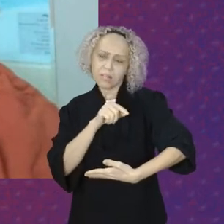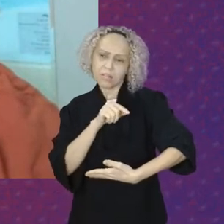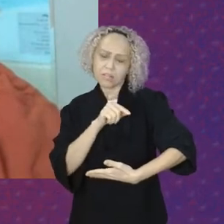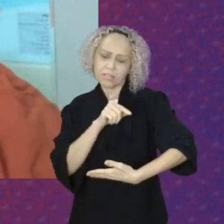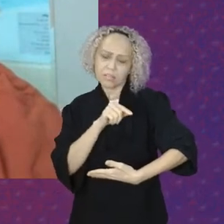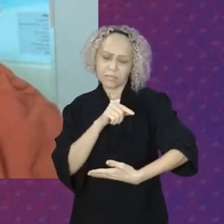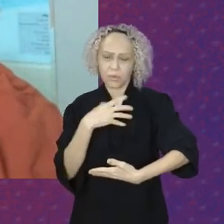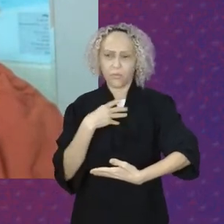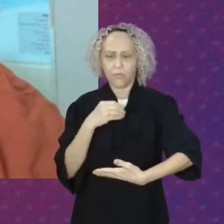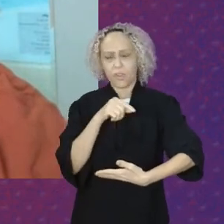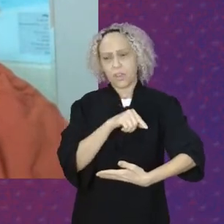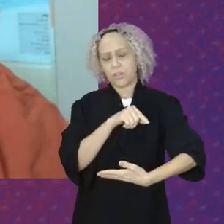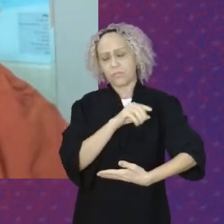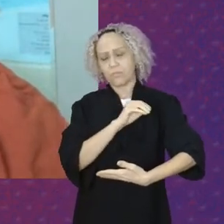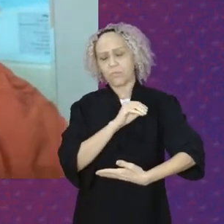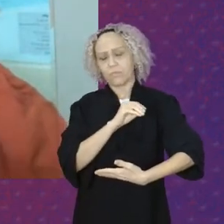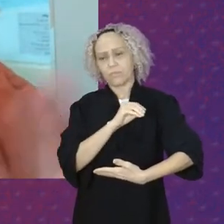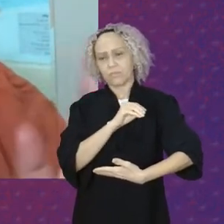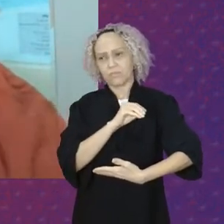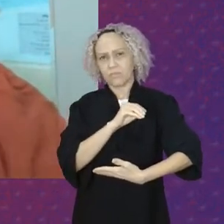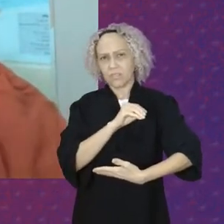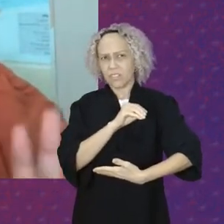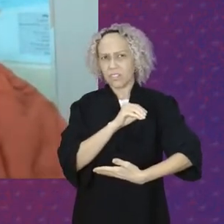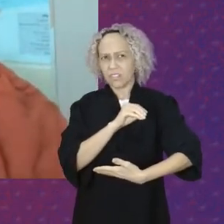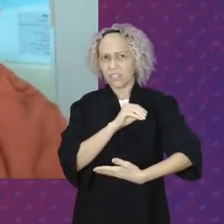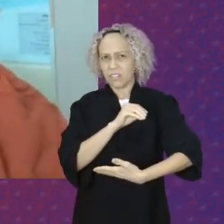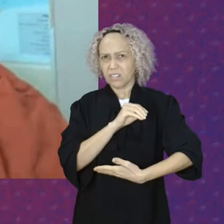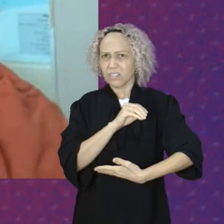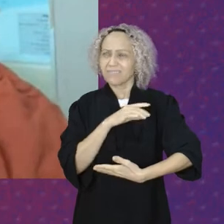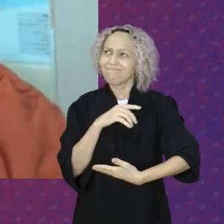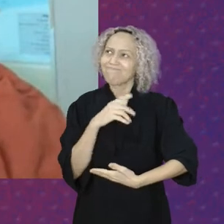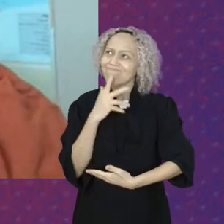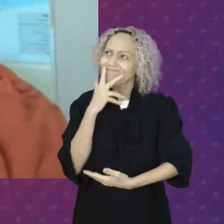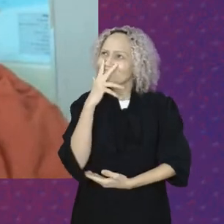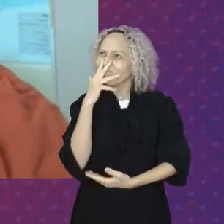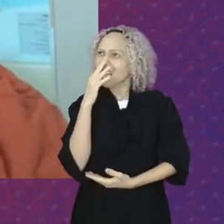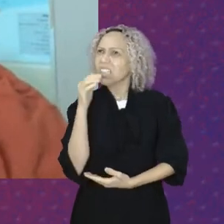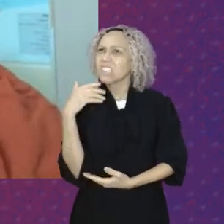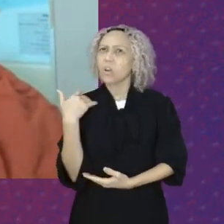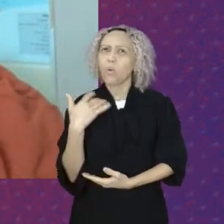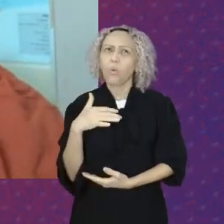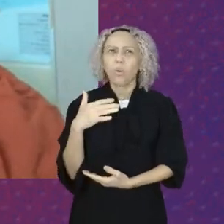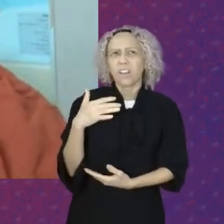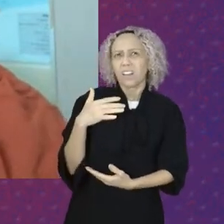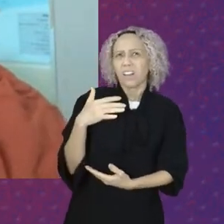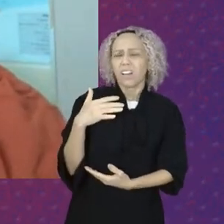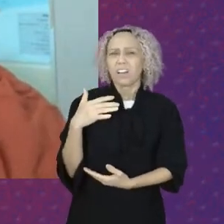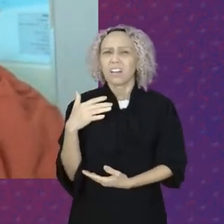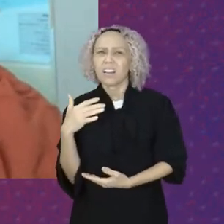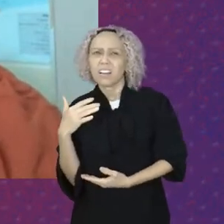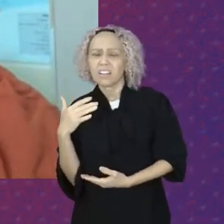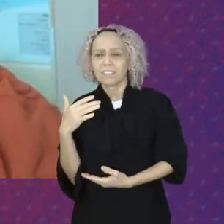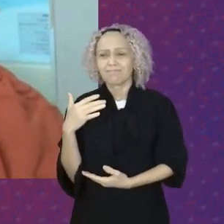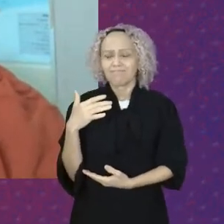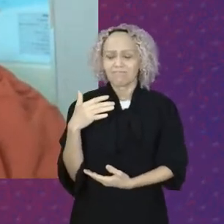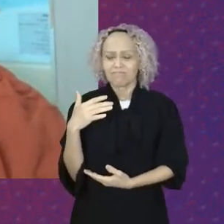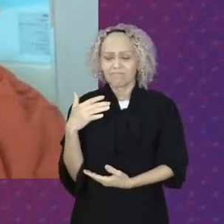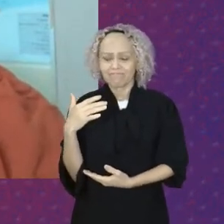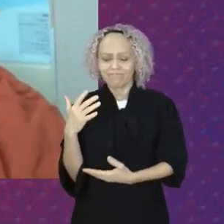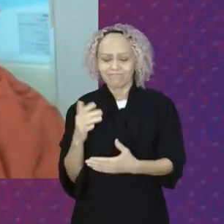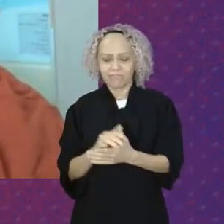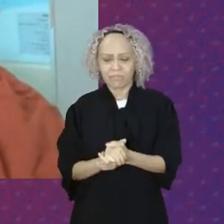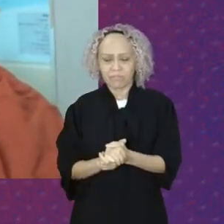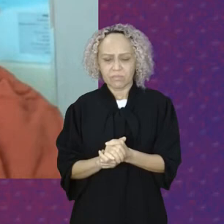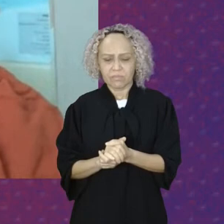achei que eu teria perdido assim um pouco da cabeça ou teria perdido um